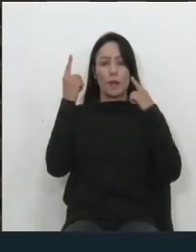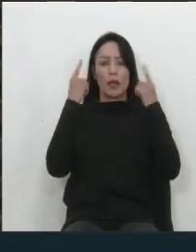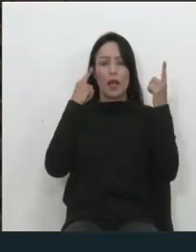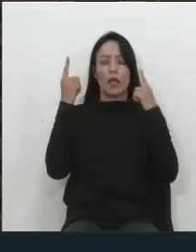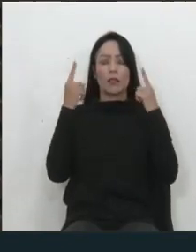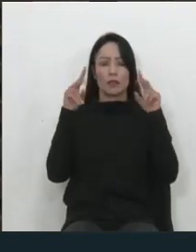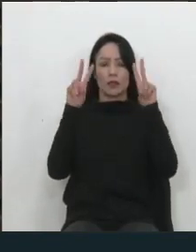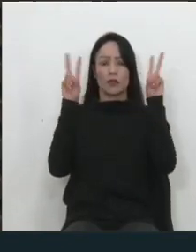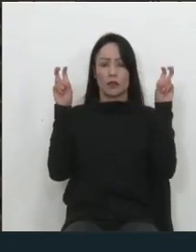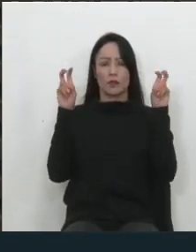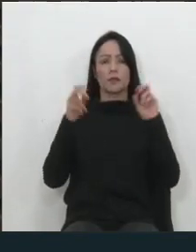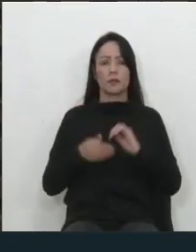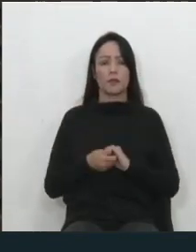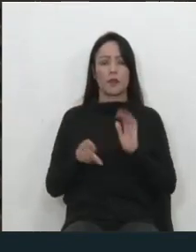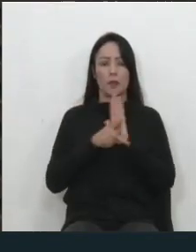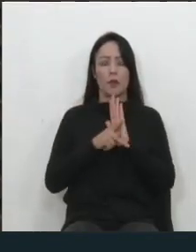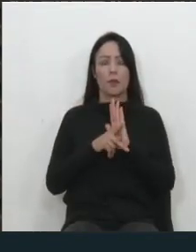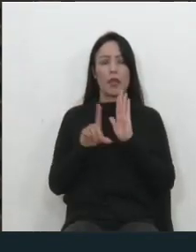questões da lei